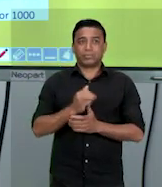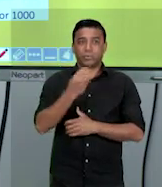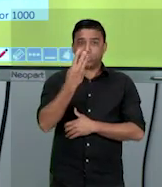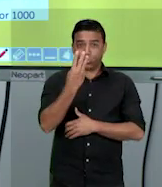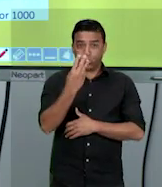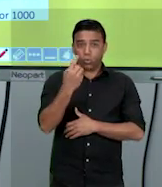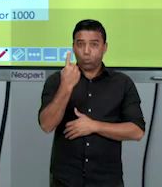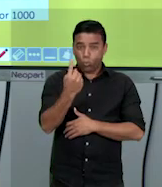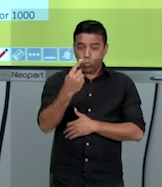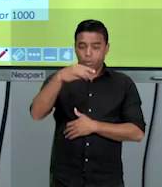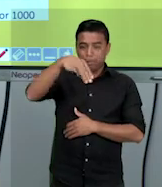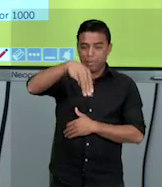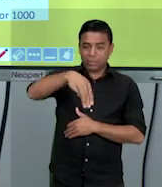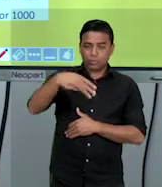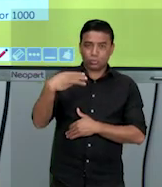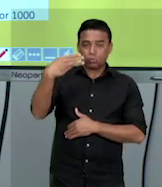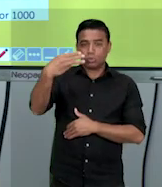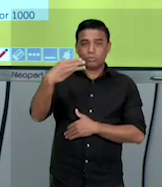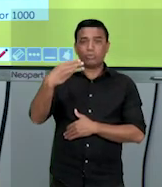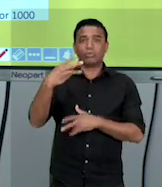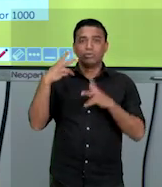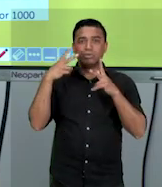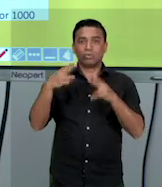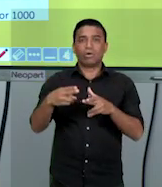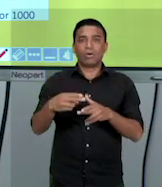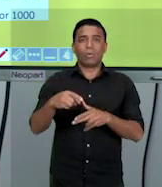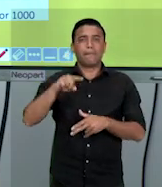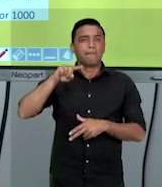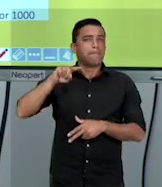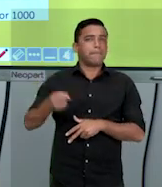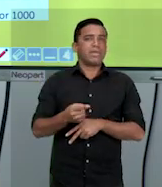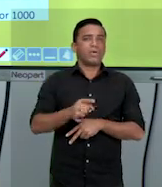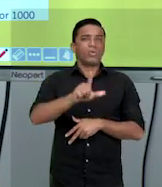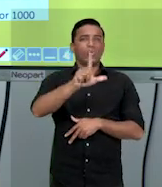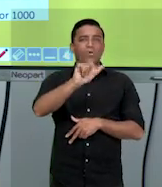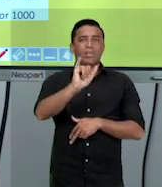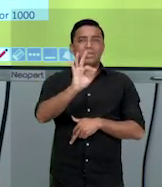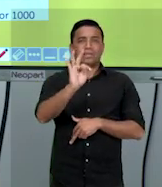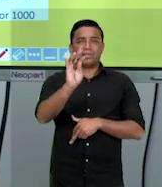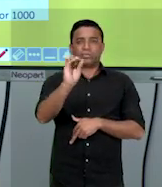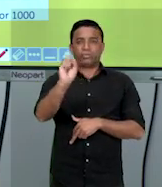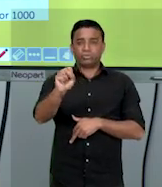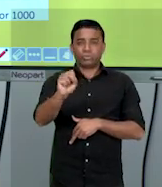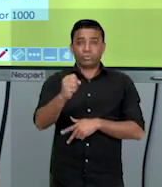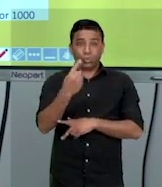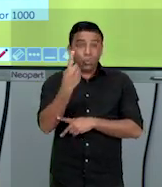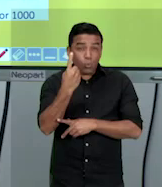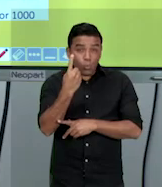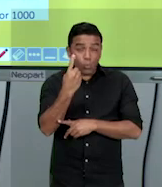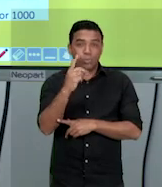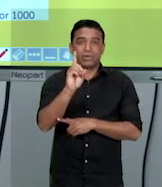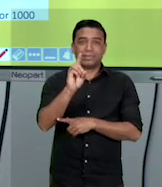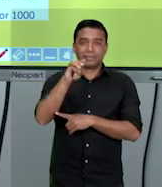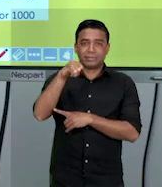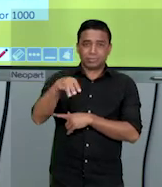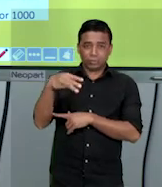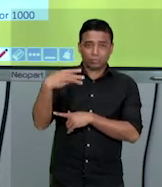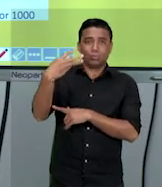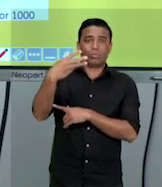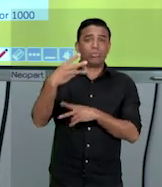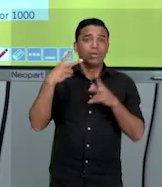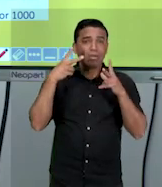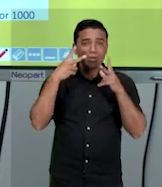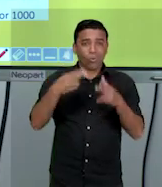cúbico é igual a 1000 litros. 1 decímetro cúbico é igual a 1